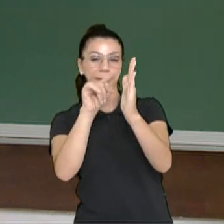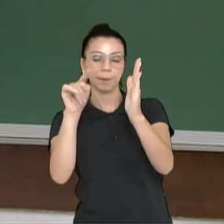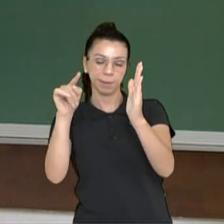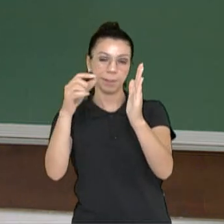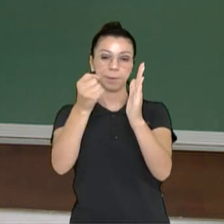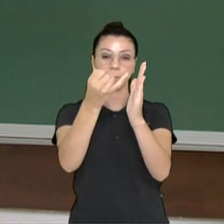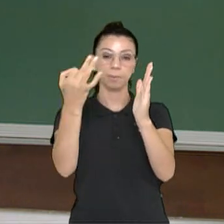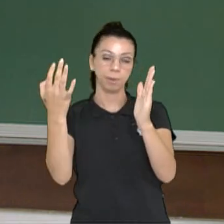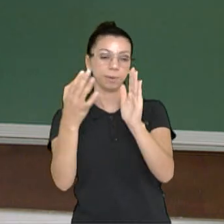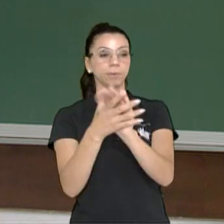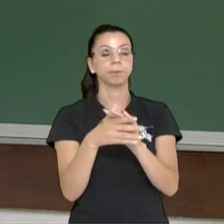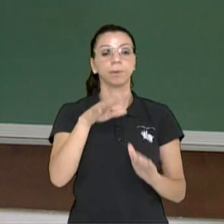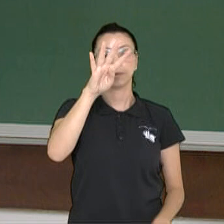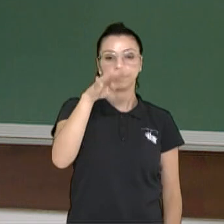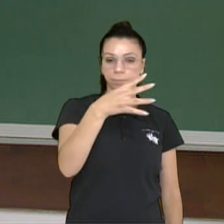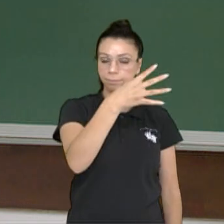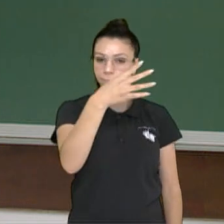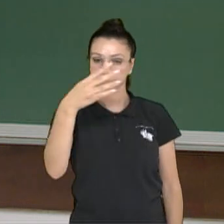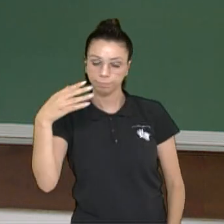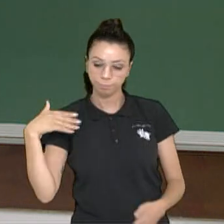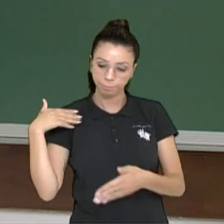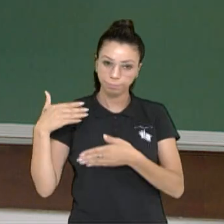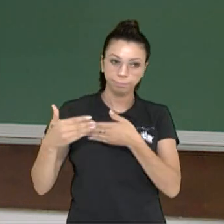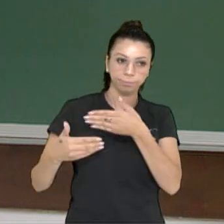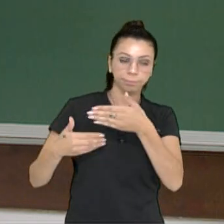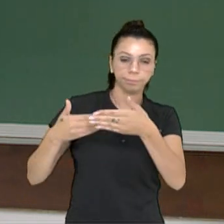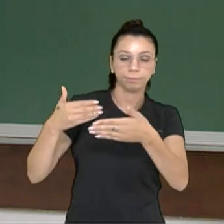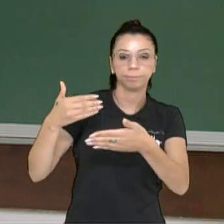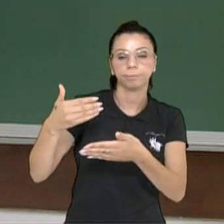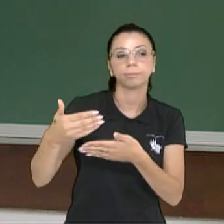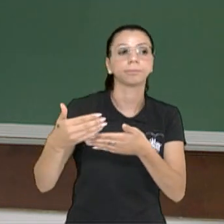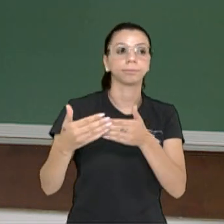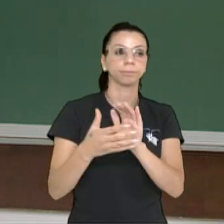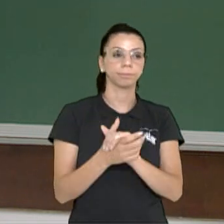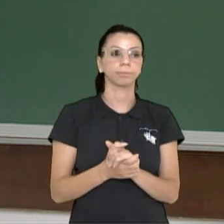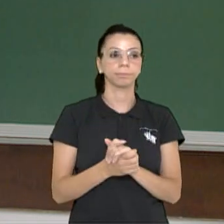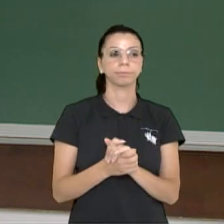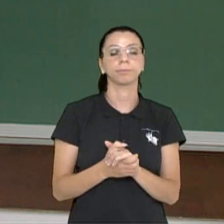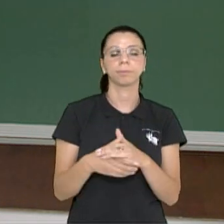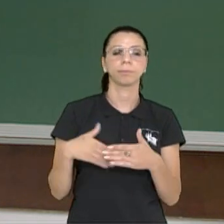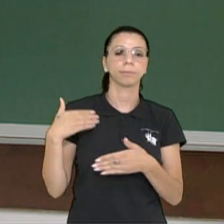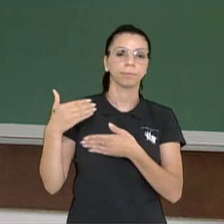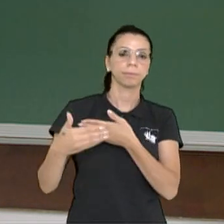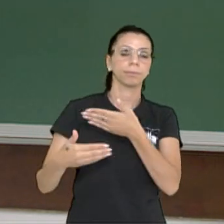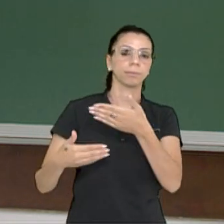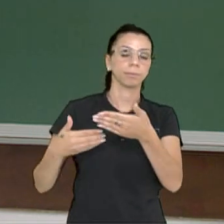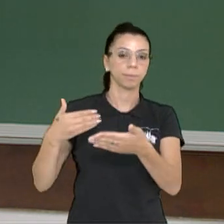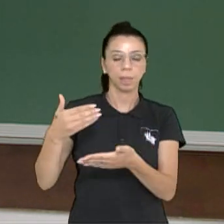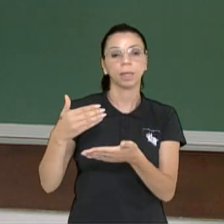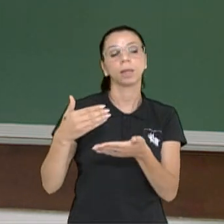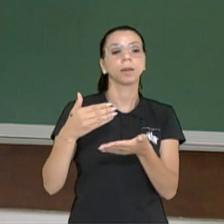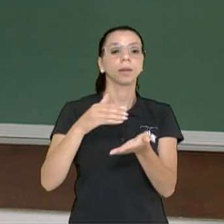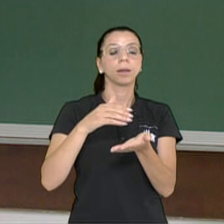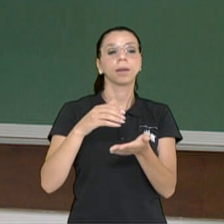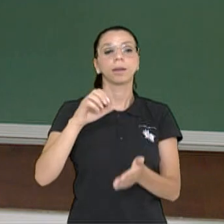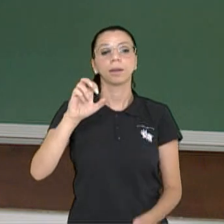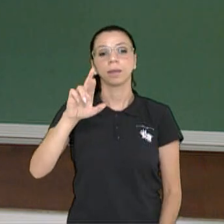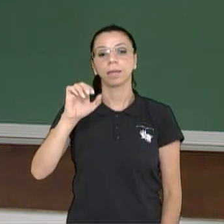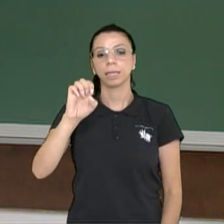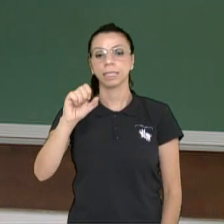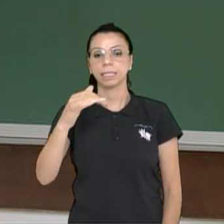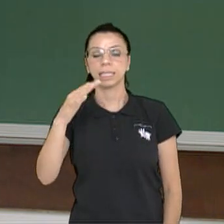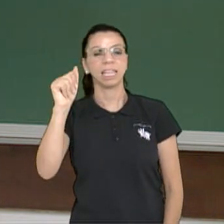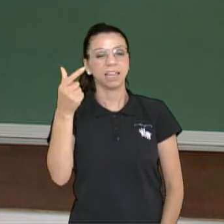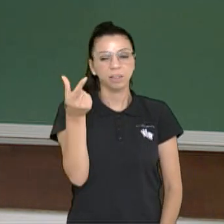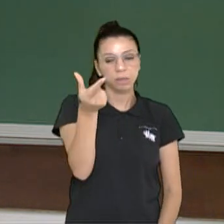uma tabela que mostra a evolução da receita bruta anual nos 3 últimos anos de 5 microempresas, que